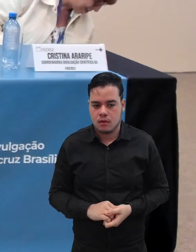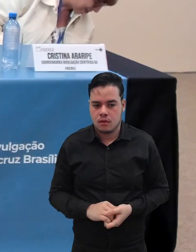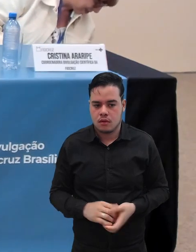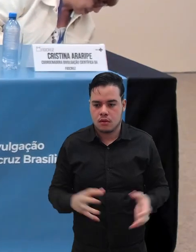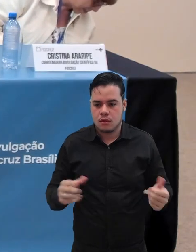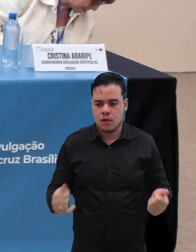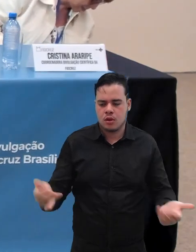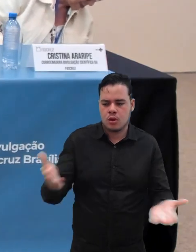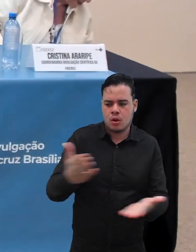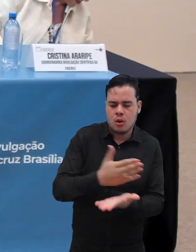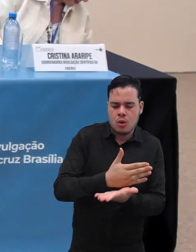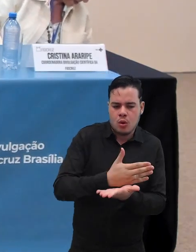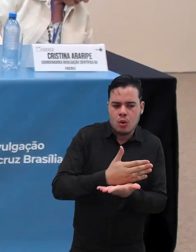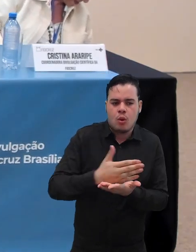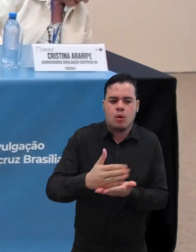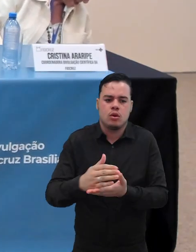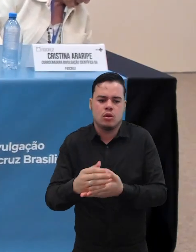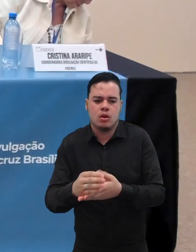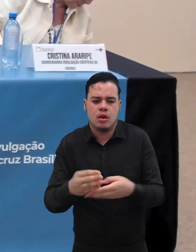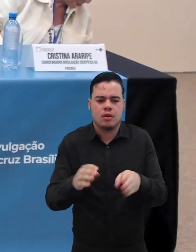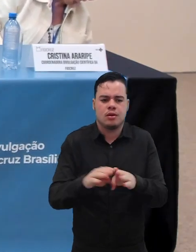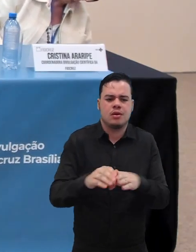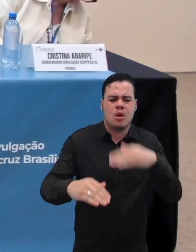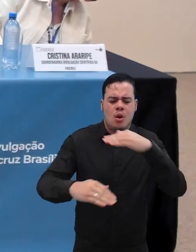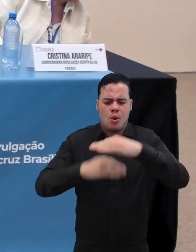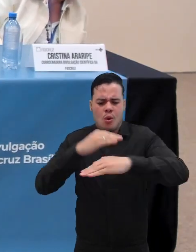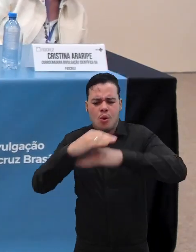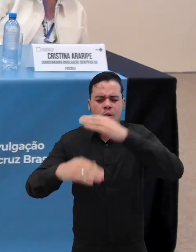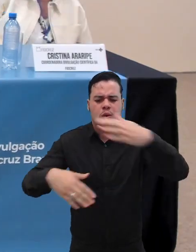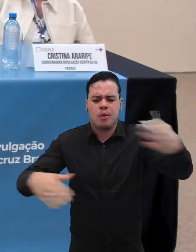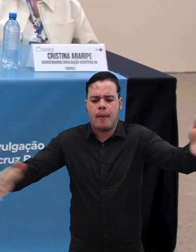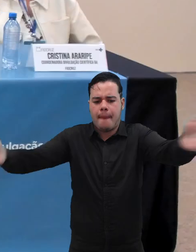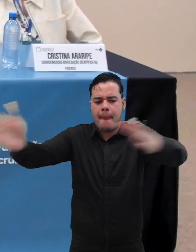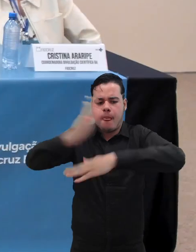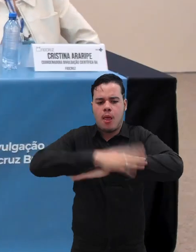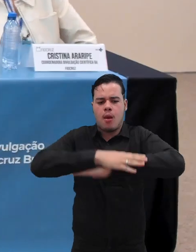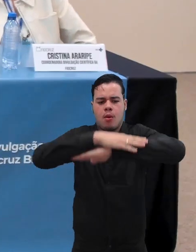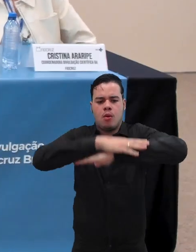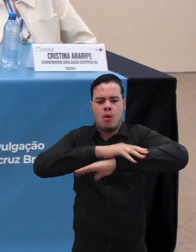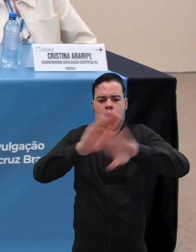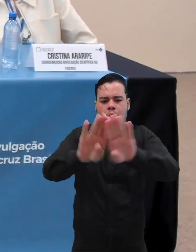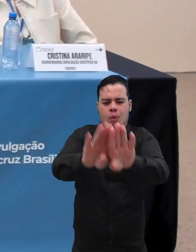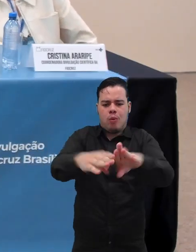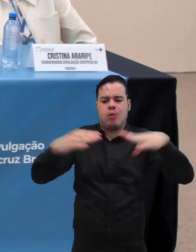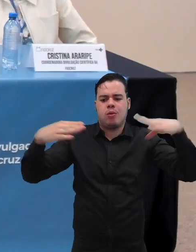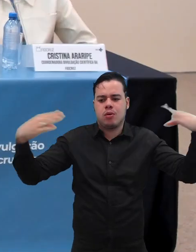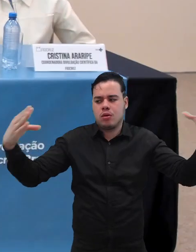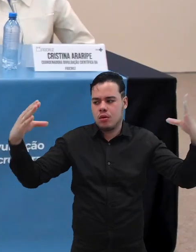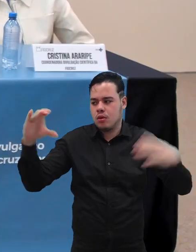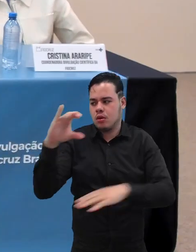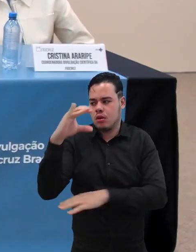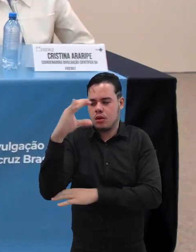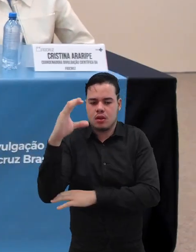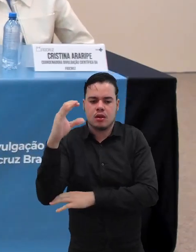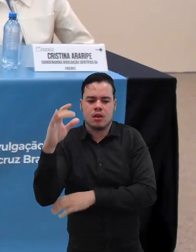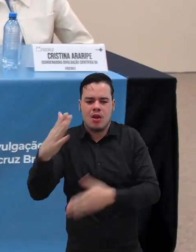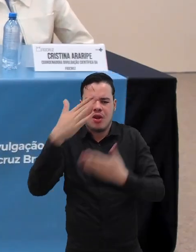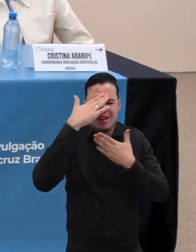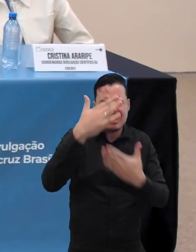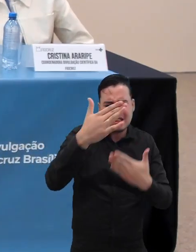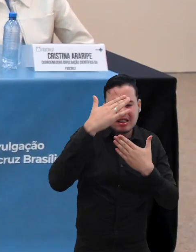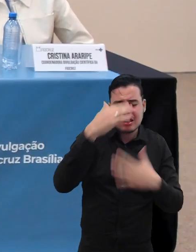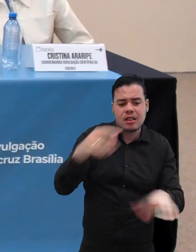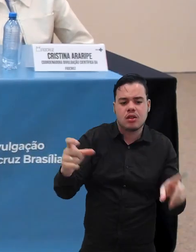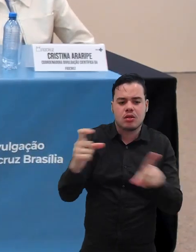Construindo as pontes e escancarando as portas, né, da ciência. Eu agradeço demais a participação de vocês, as palavras de carinho